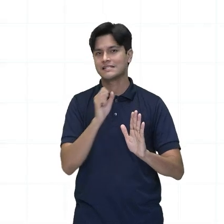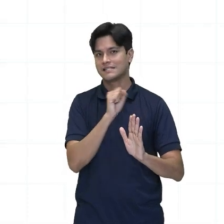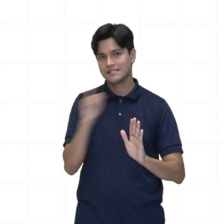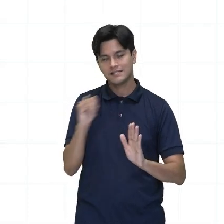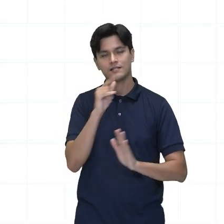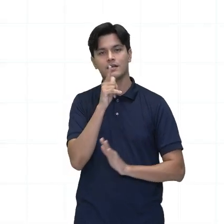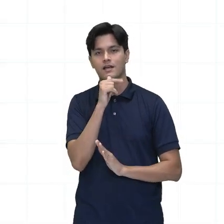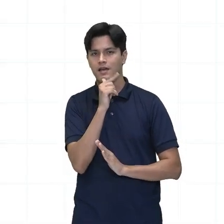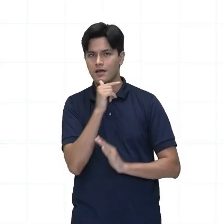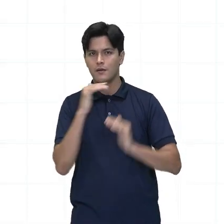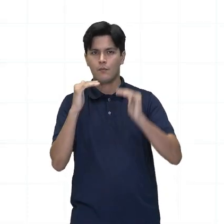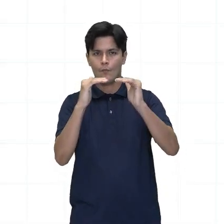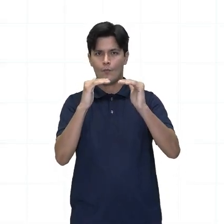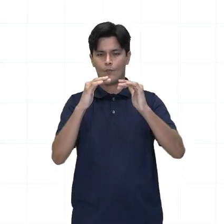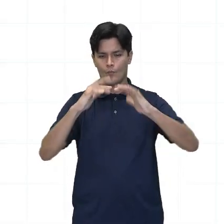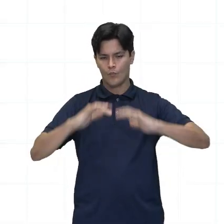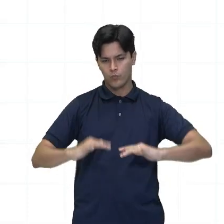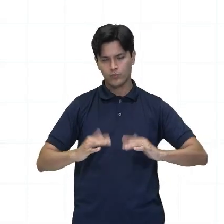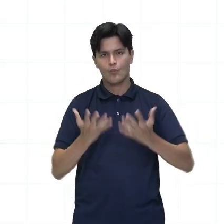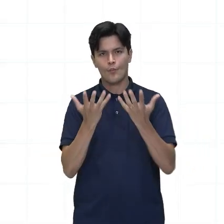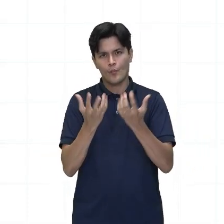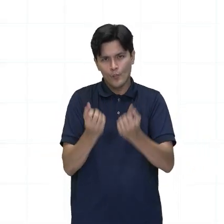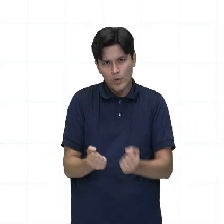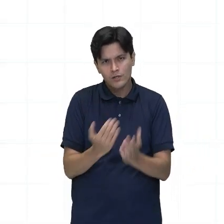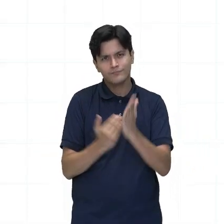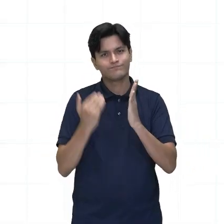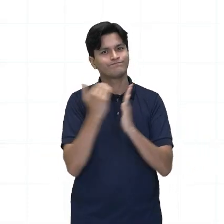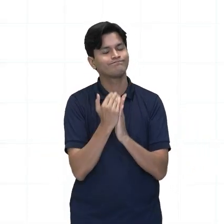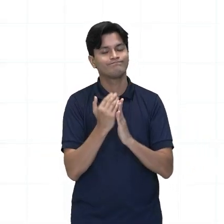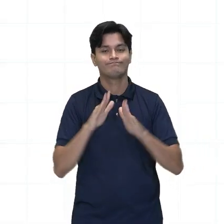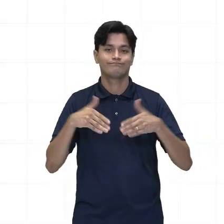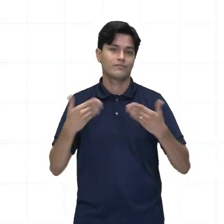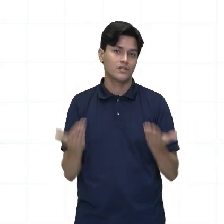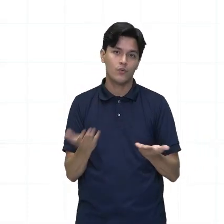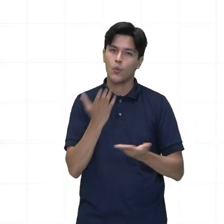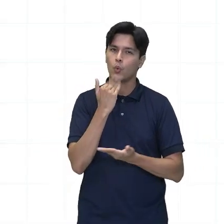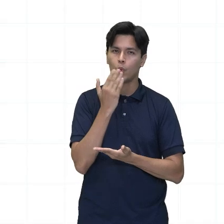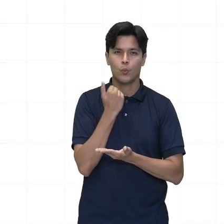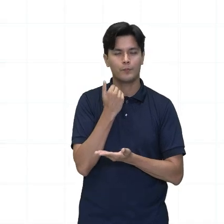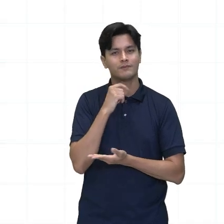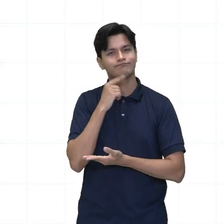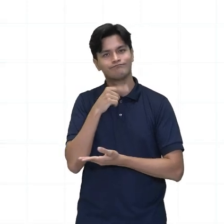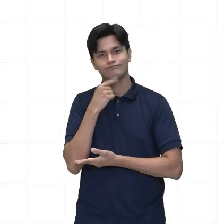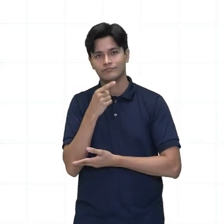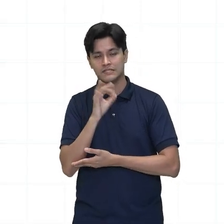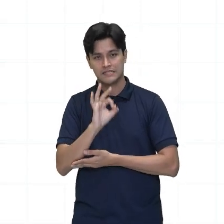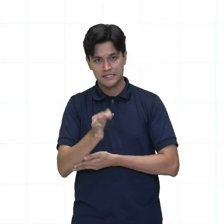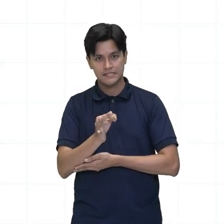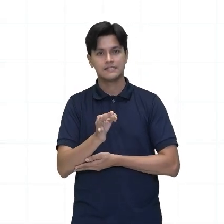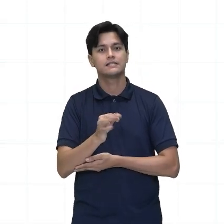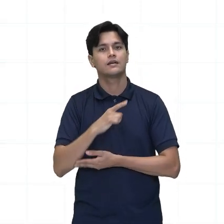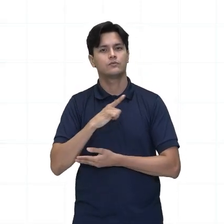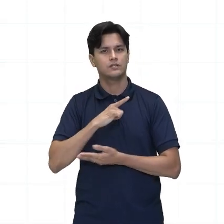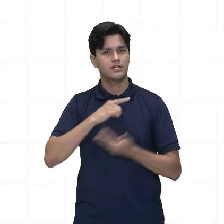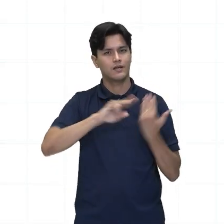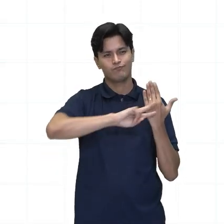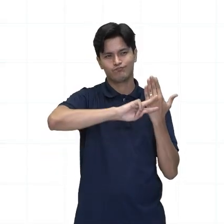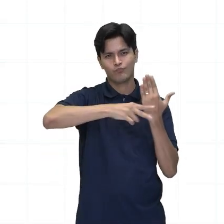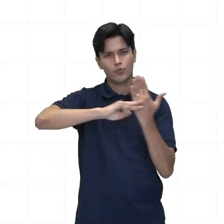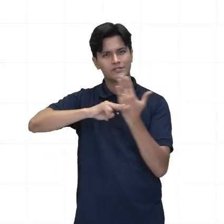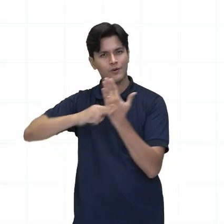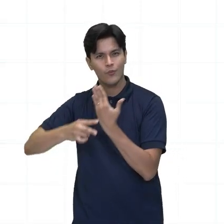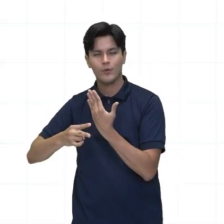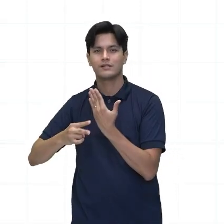que, infelizmente, né, os animais ali, os peixes e outros seres vivos que vivem